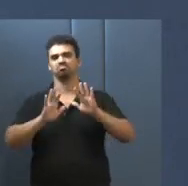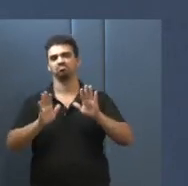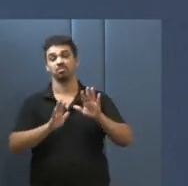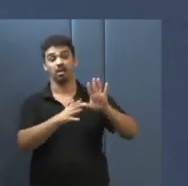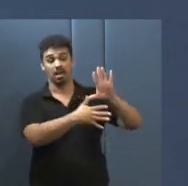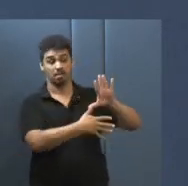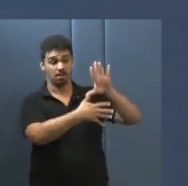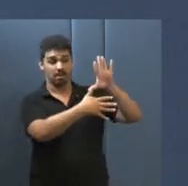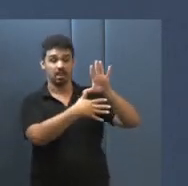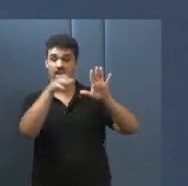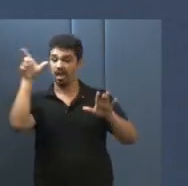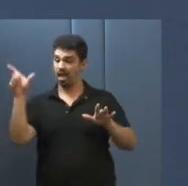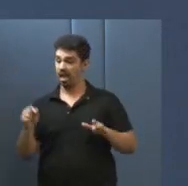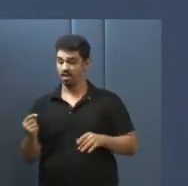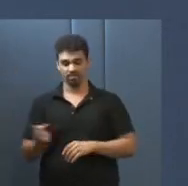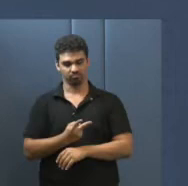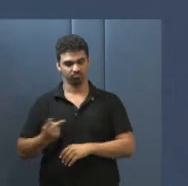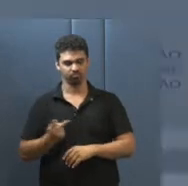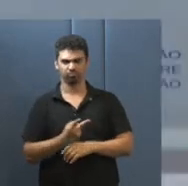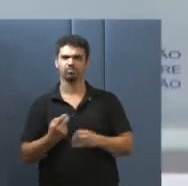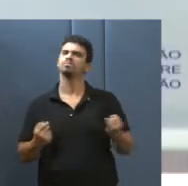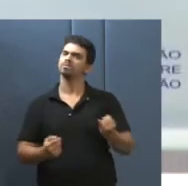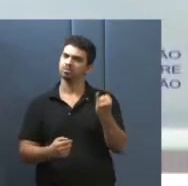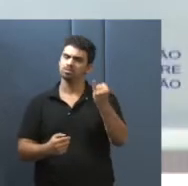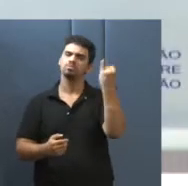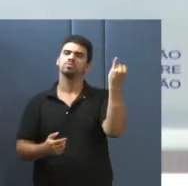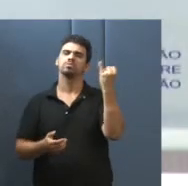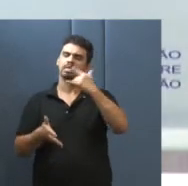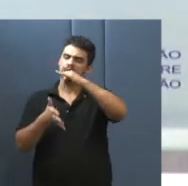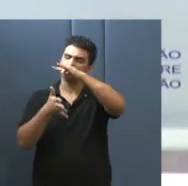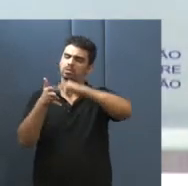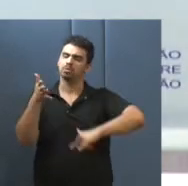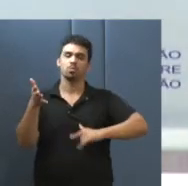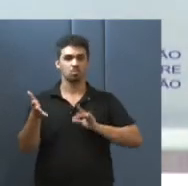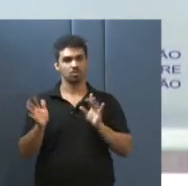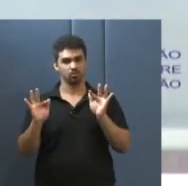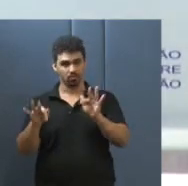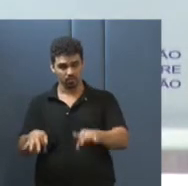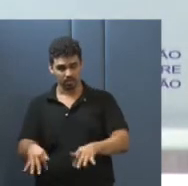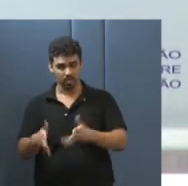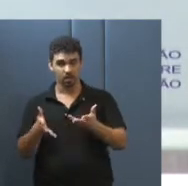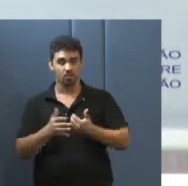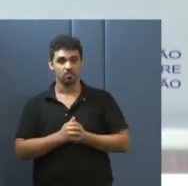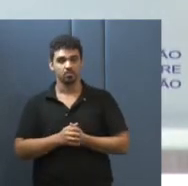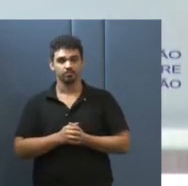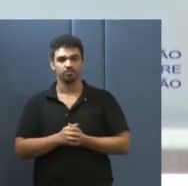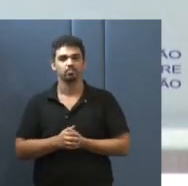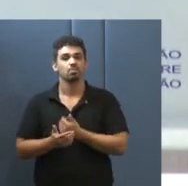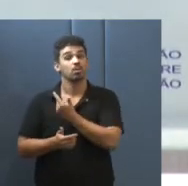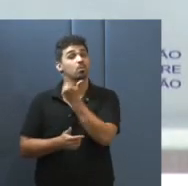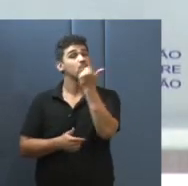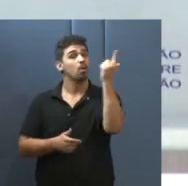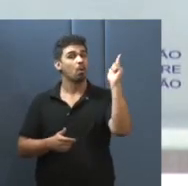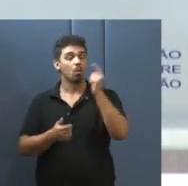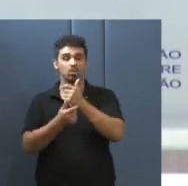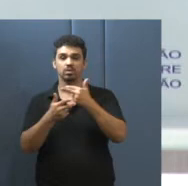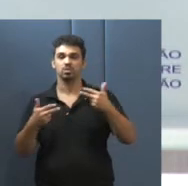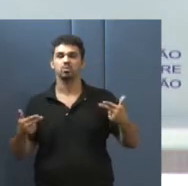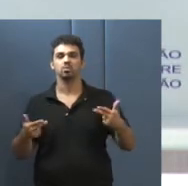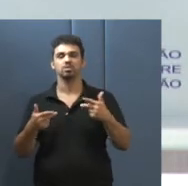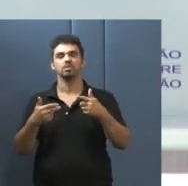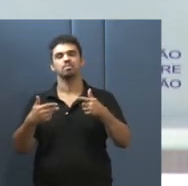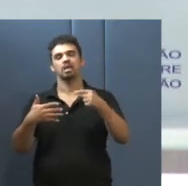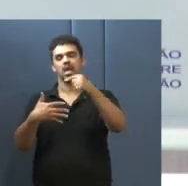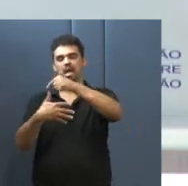continuam sendo bastante significativos no nosso portfólio final. Mas outros fatores são apontados, enfim, de alguma forma, a